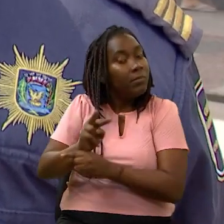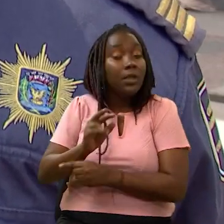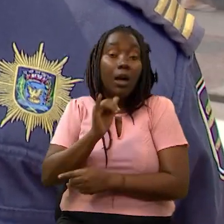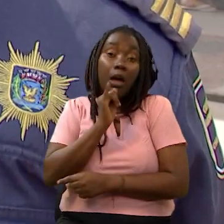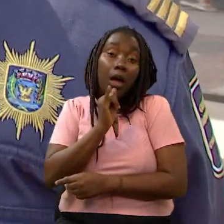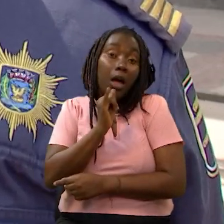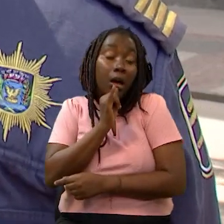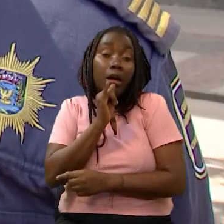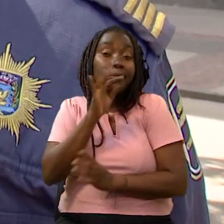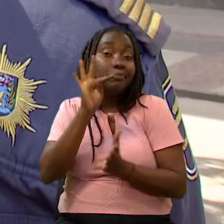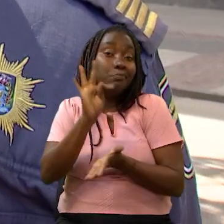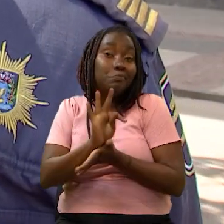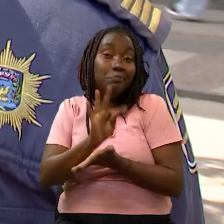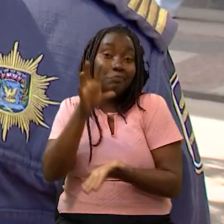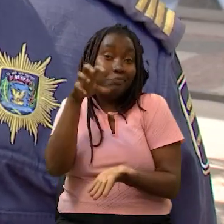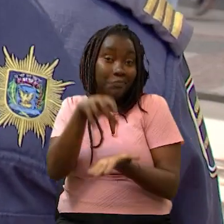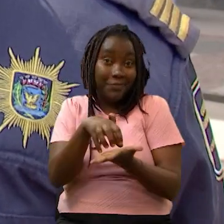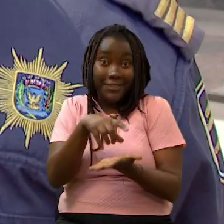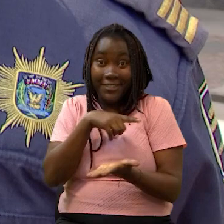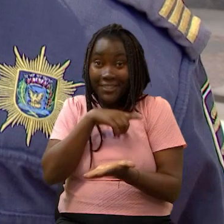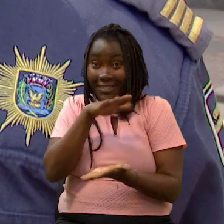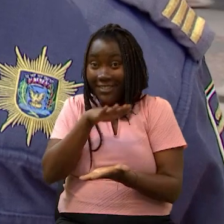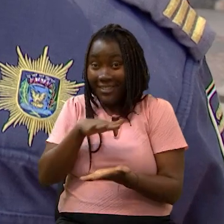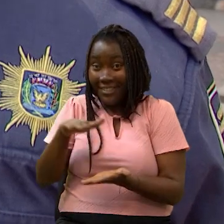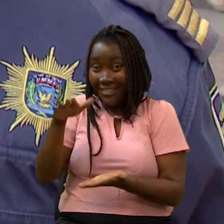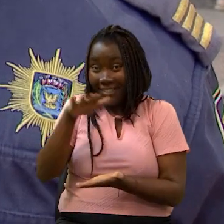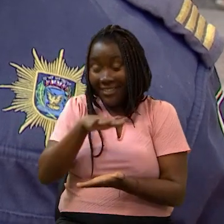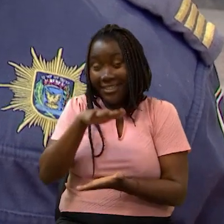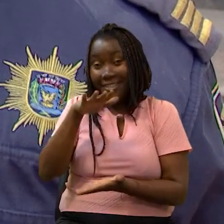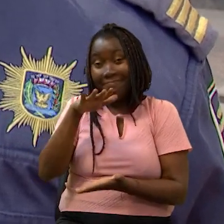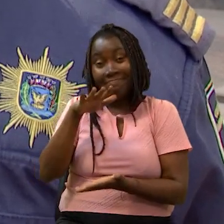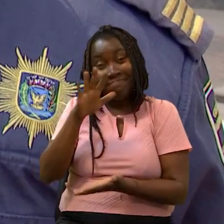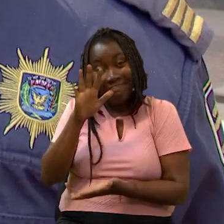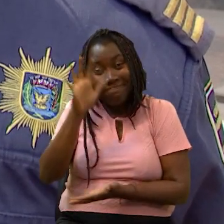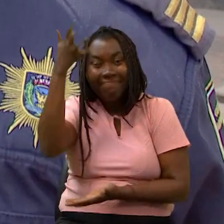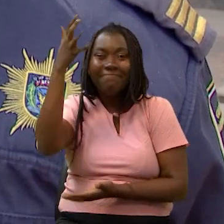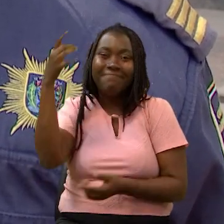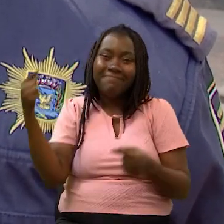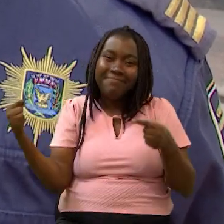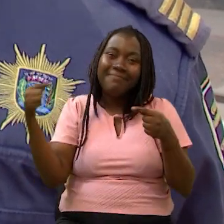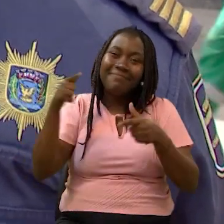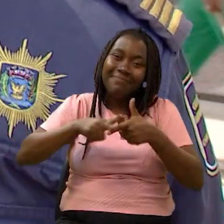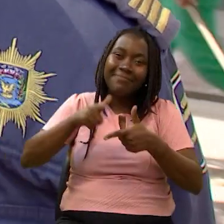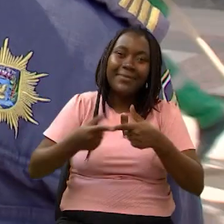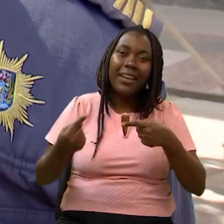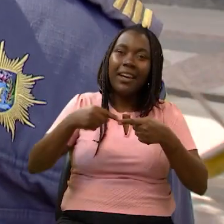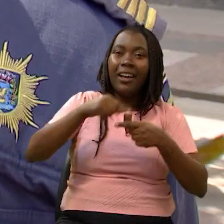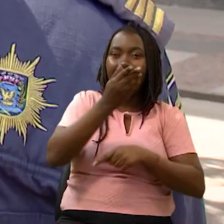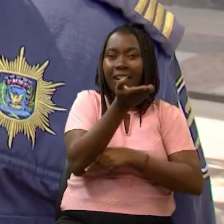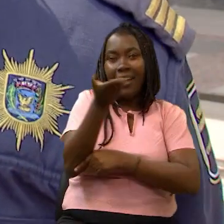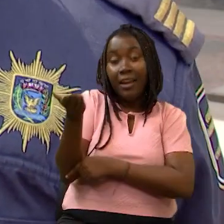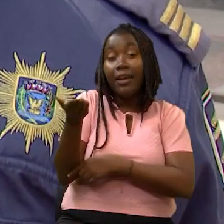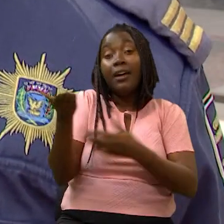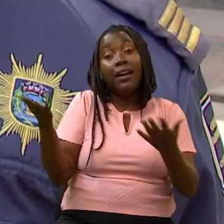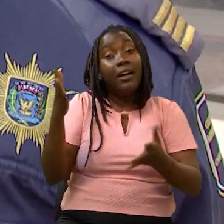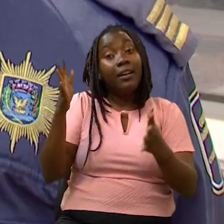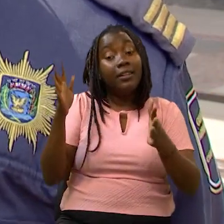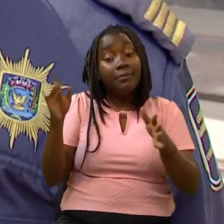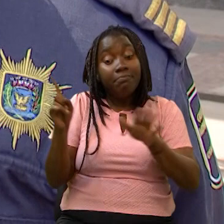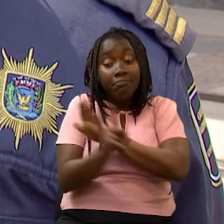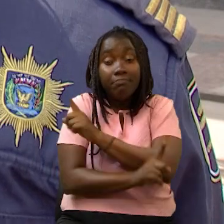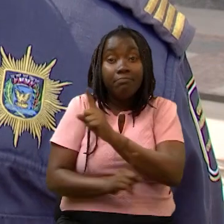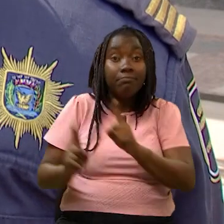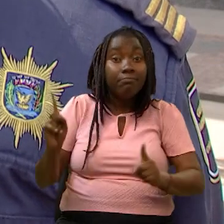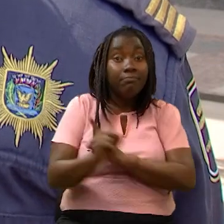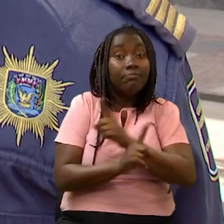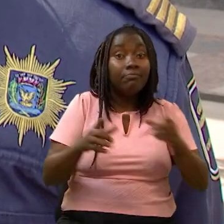patrulhamento, como é, por exemplo, o terminal central, que tínhamos ali uma situação crônica com relação a pessoas em situação de rua. Concentramos